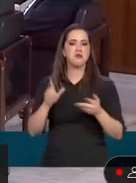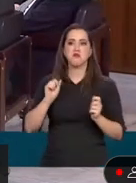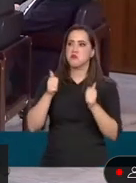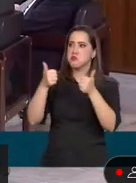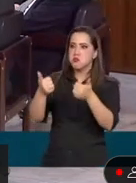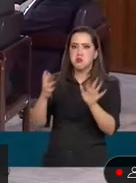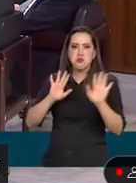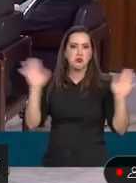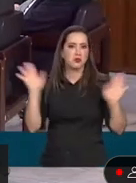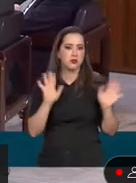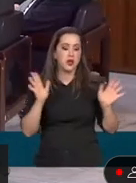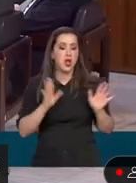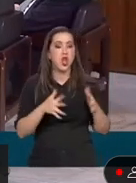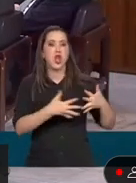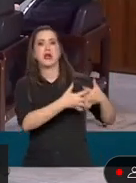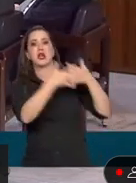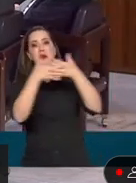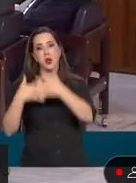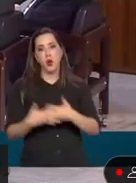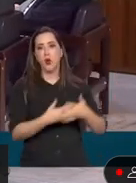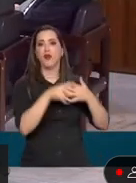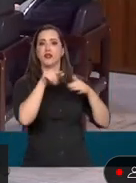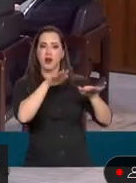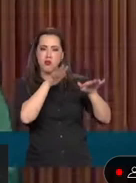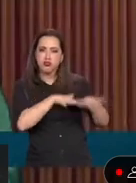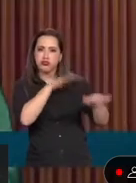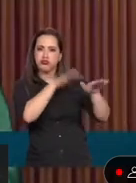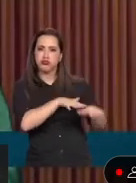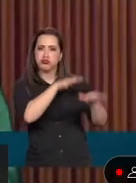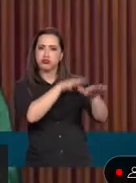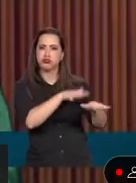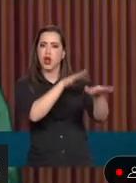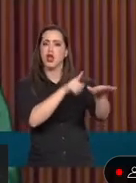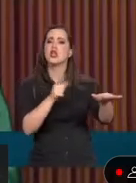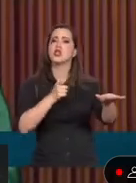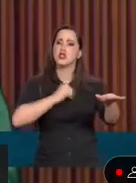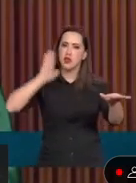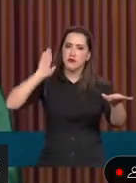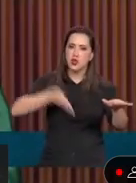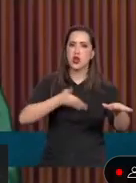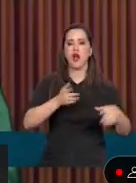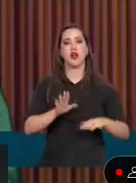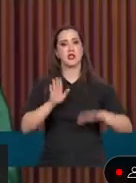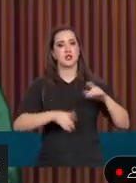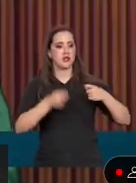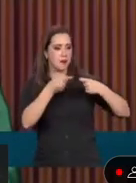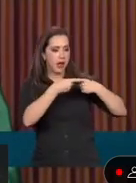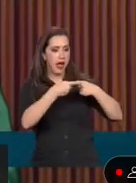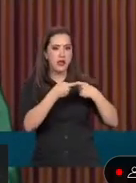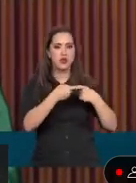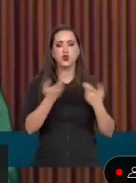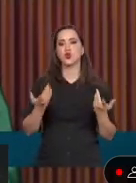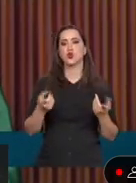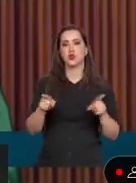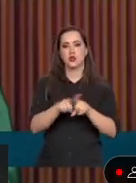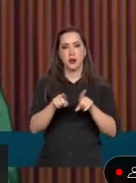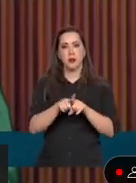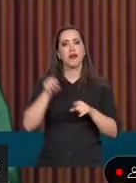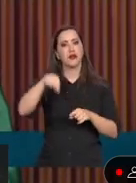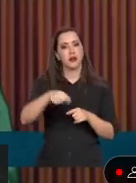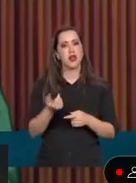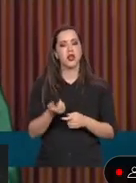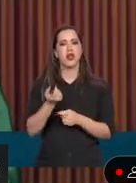nós tivemos passeata de caminhões aqui? Quantas vezes nós tivemos passeata de médicos queimando velas aqui na esplanada do